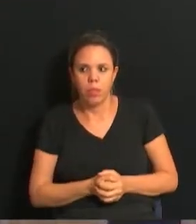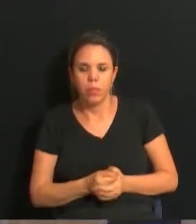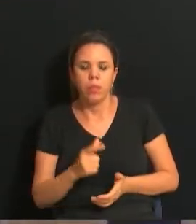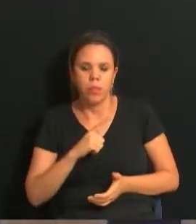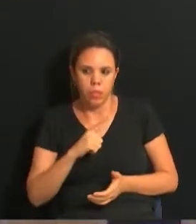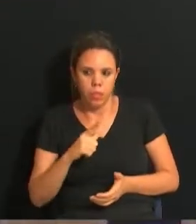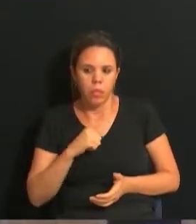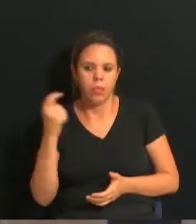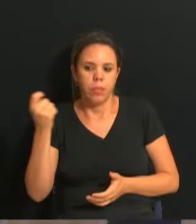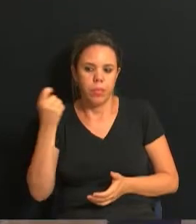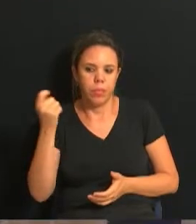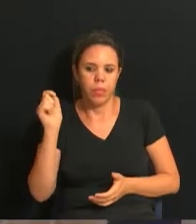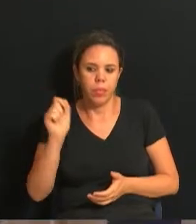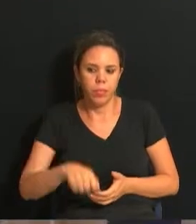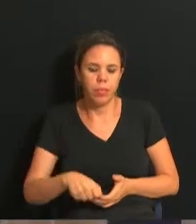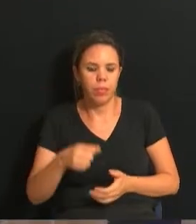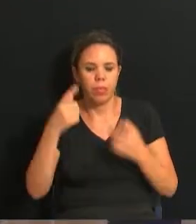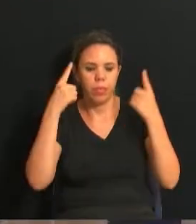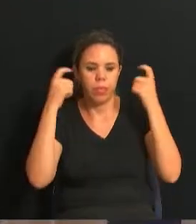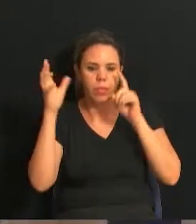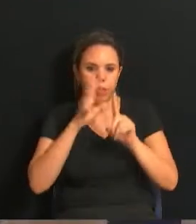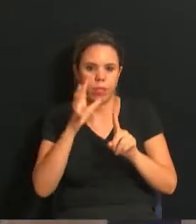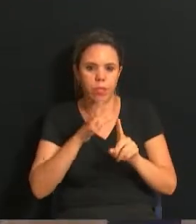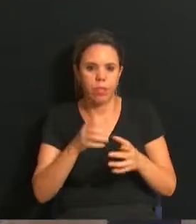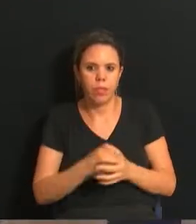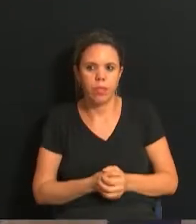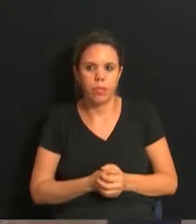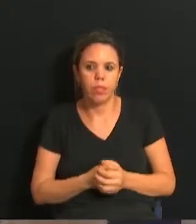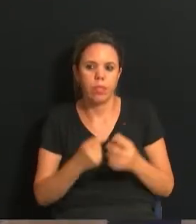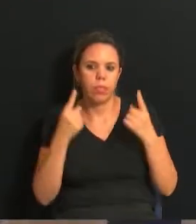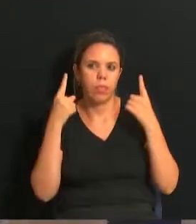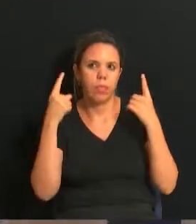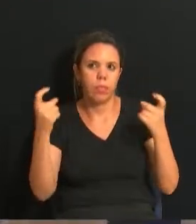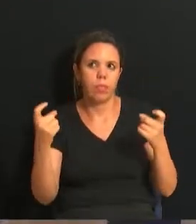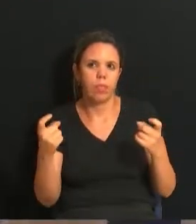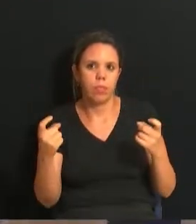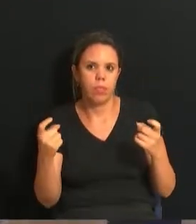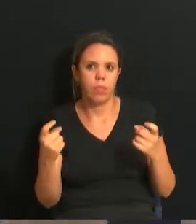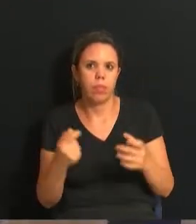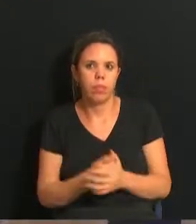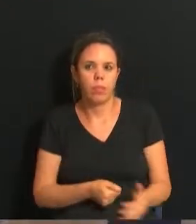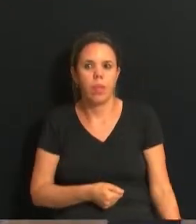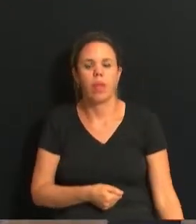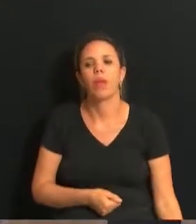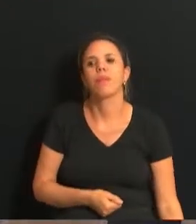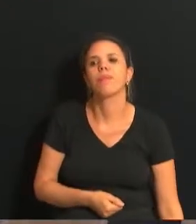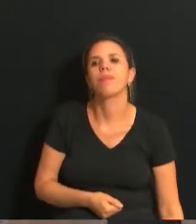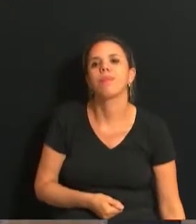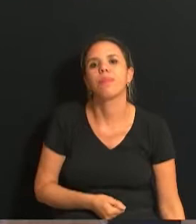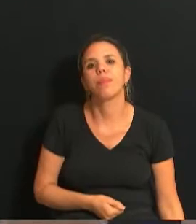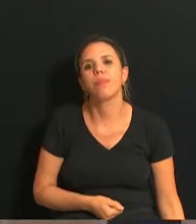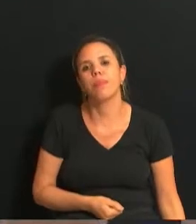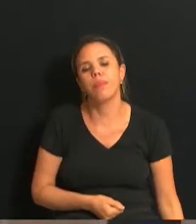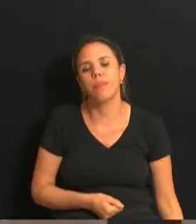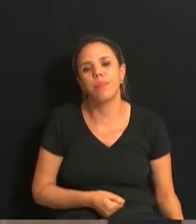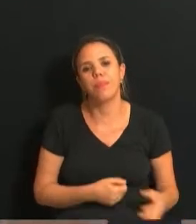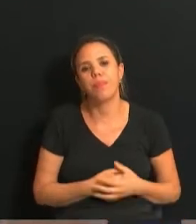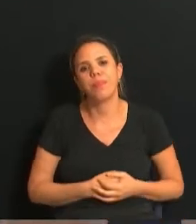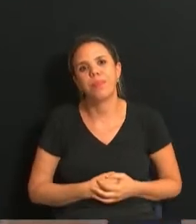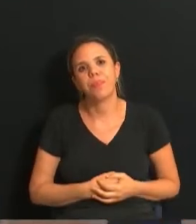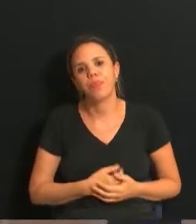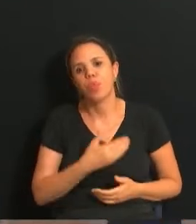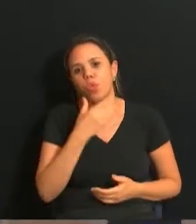sua gravidade. A violência psicológica, a violência patrimonial, que é a violência no qual o homem